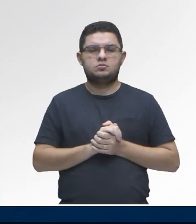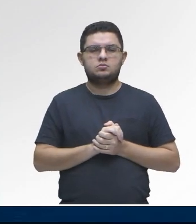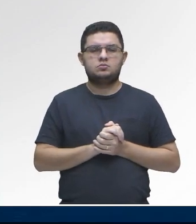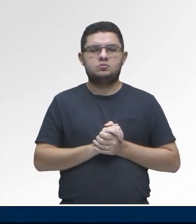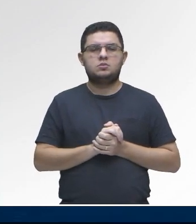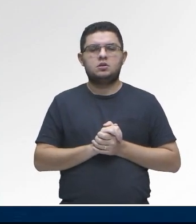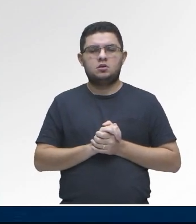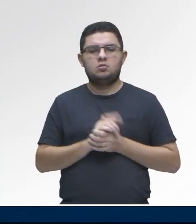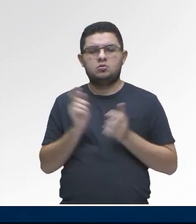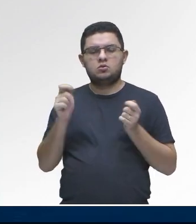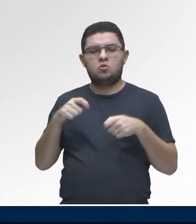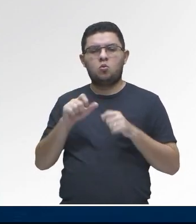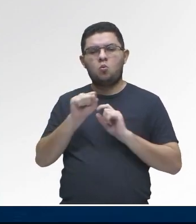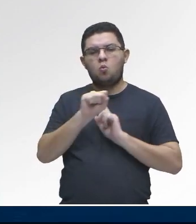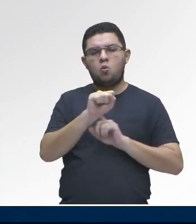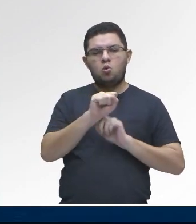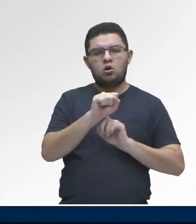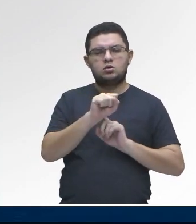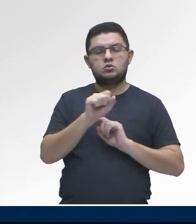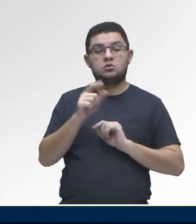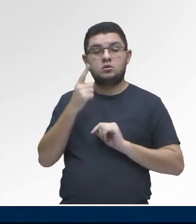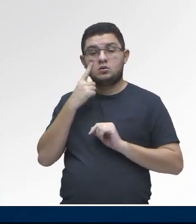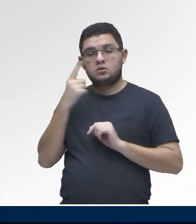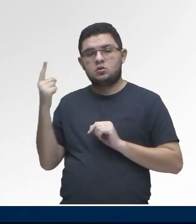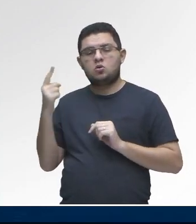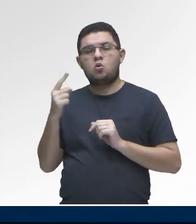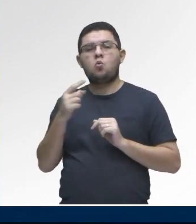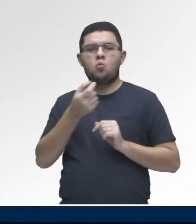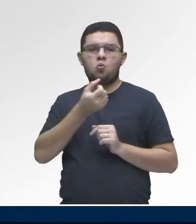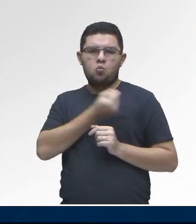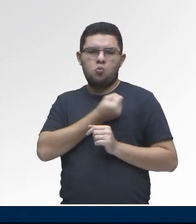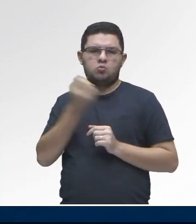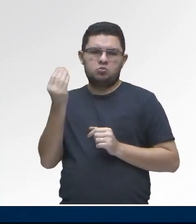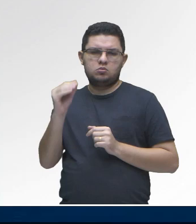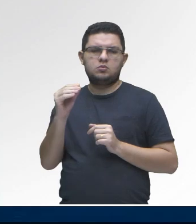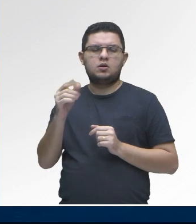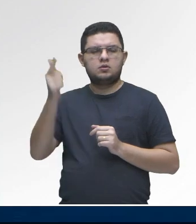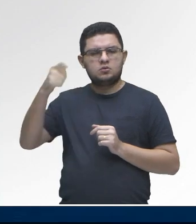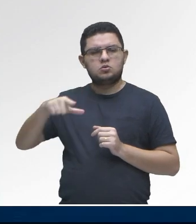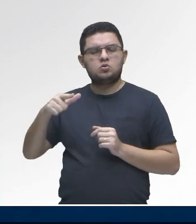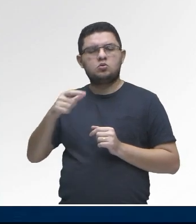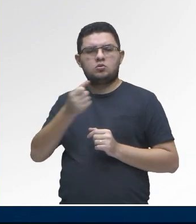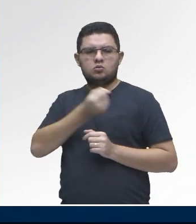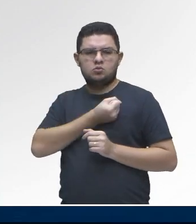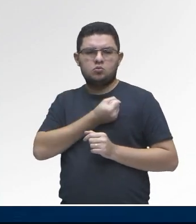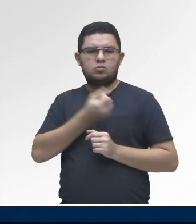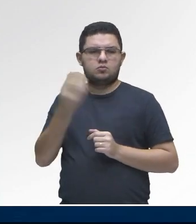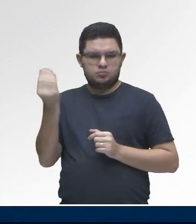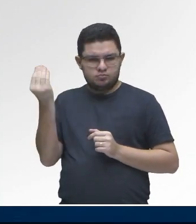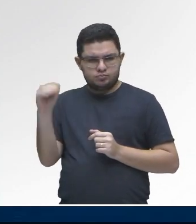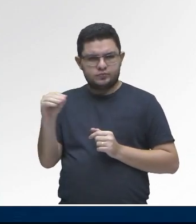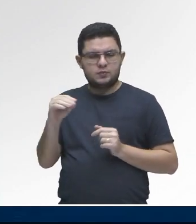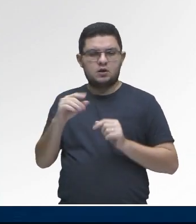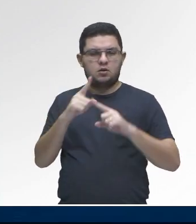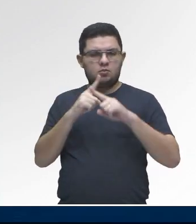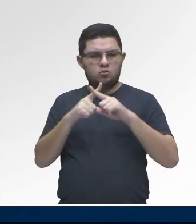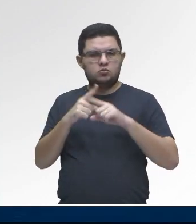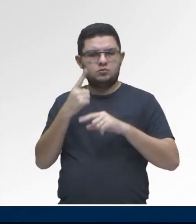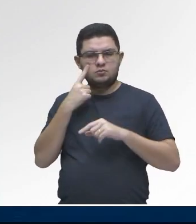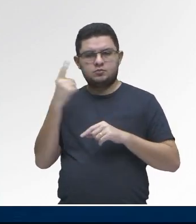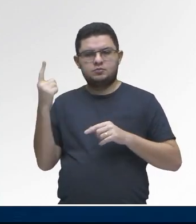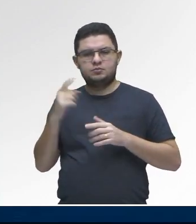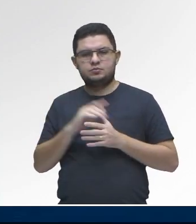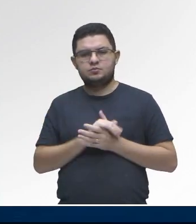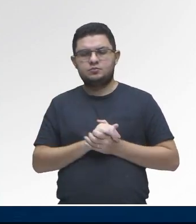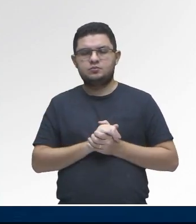8, o número que colocar aqui, repete aqui. O número que colocar aqui, repete aqui.